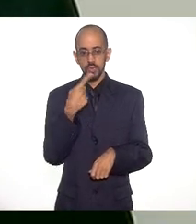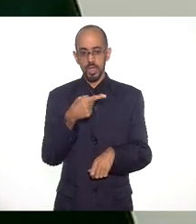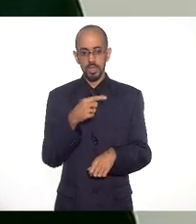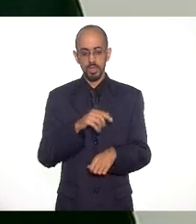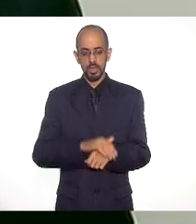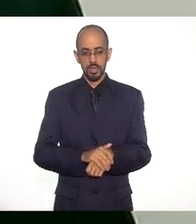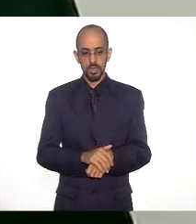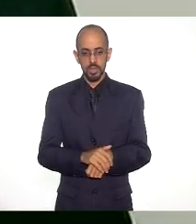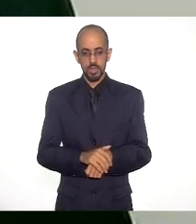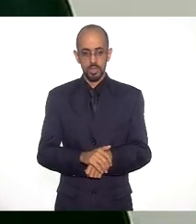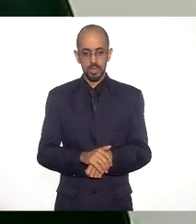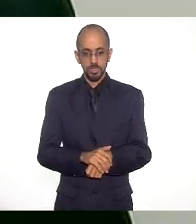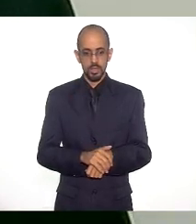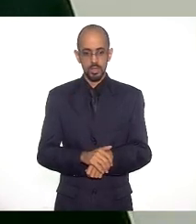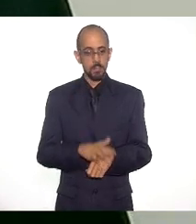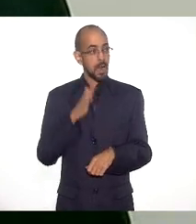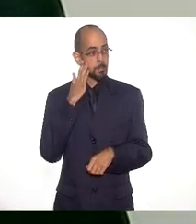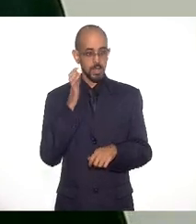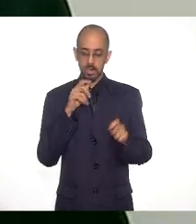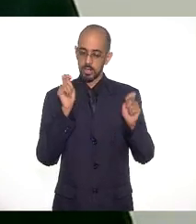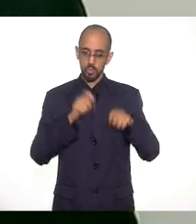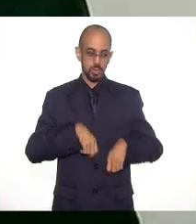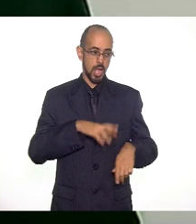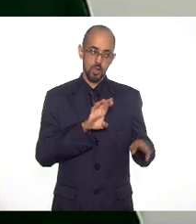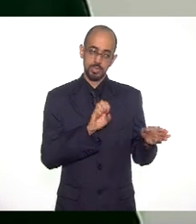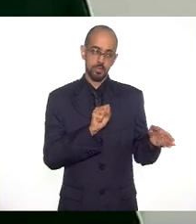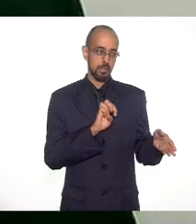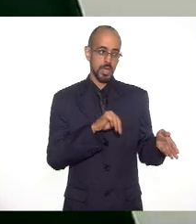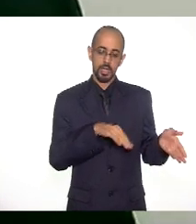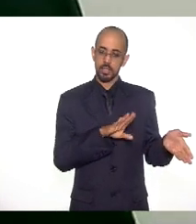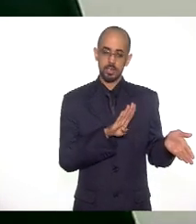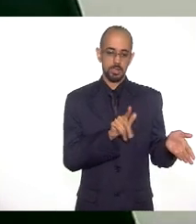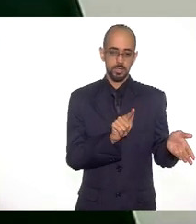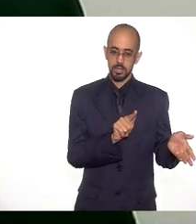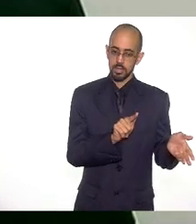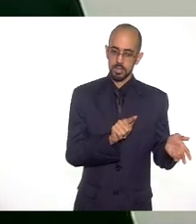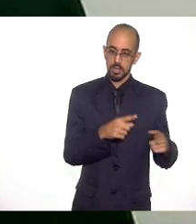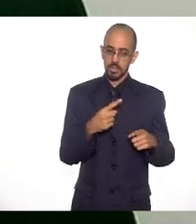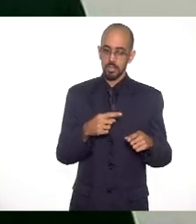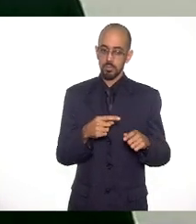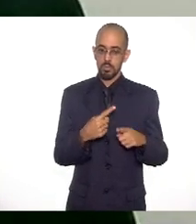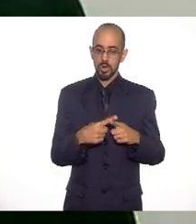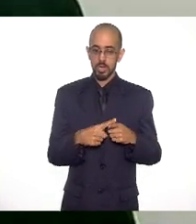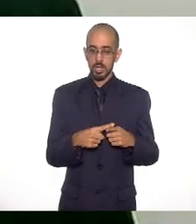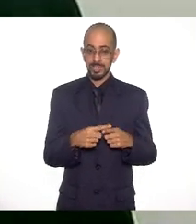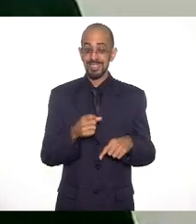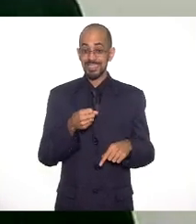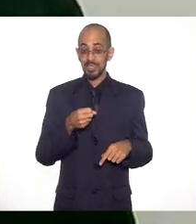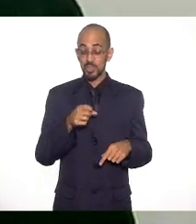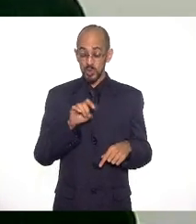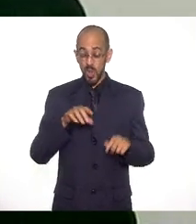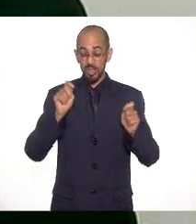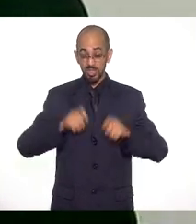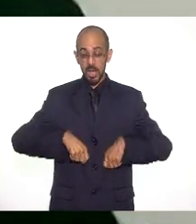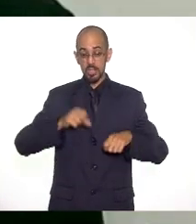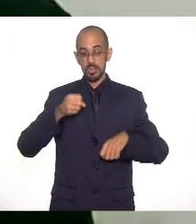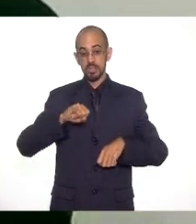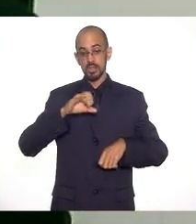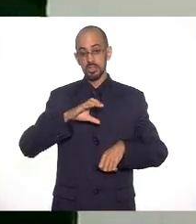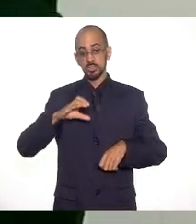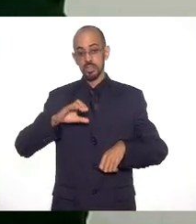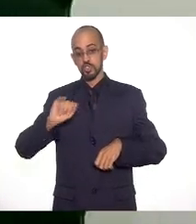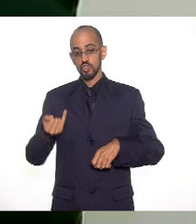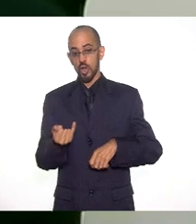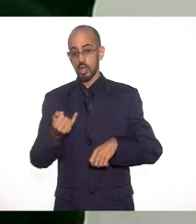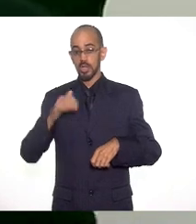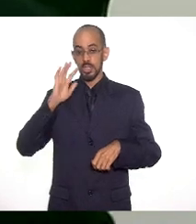amanhã. Não dá, Rosenberg, porque é o seguinte, presta atenção. Só dá para votar amanhã se a CCJ decidir